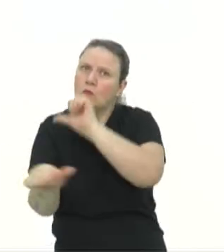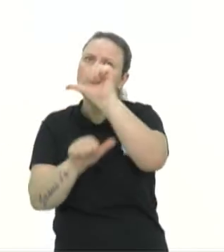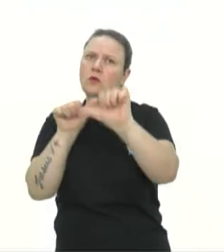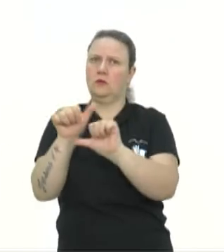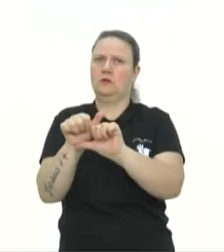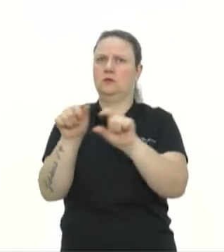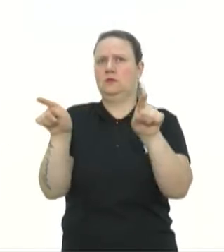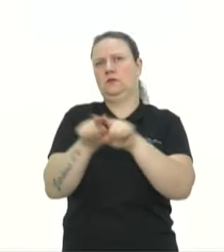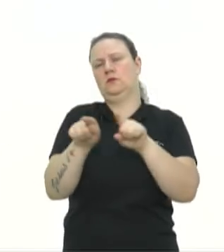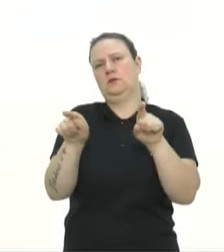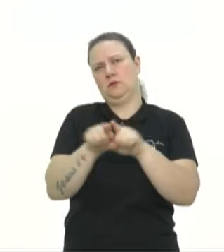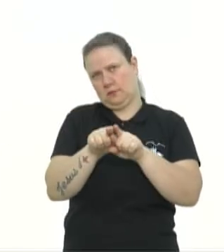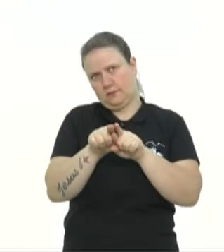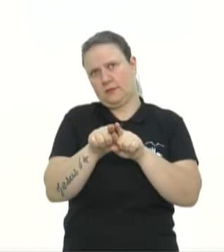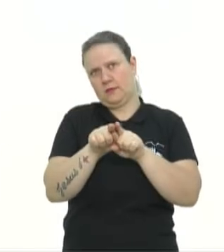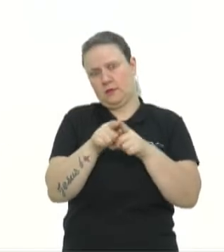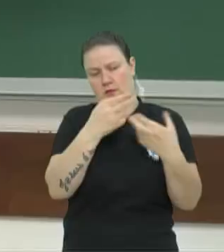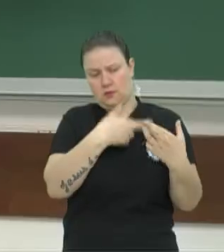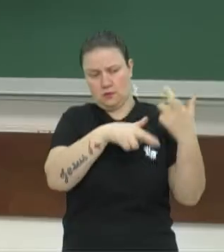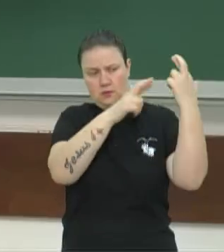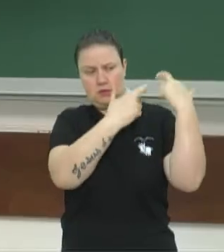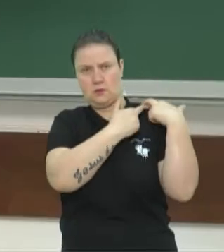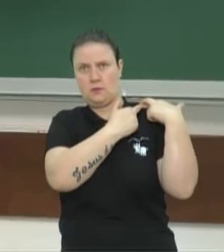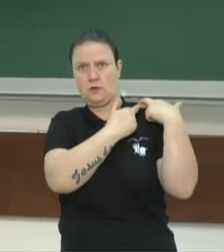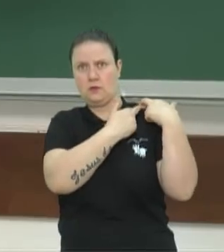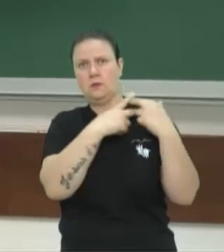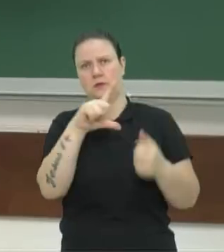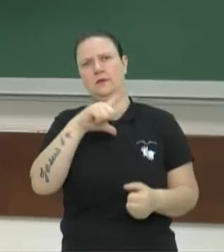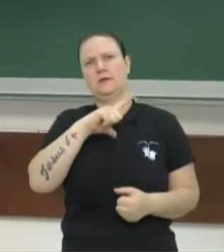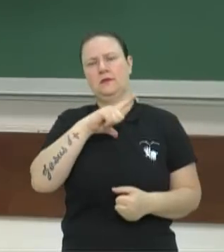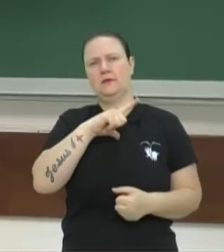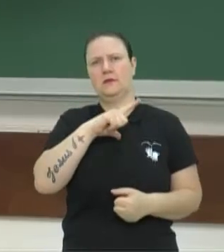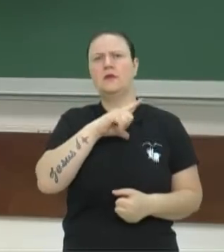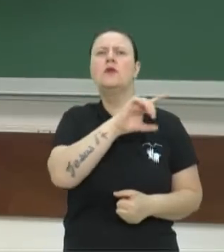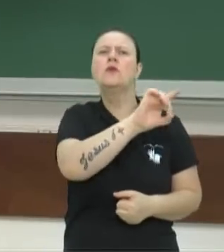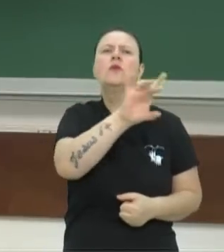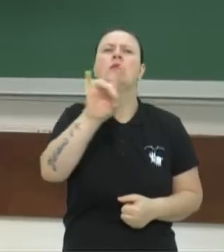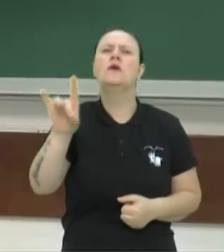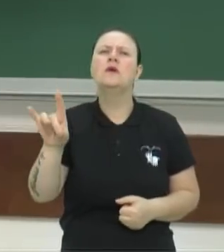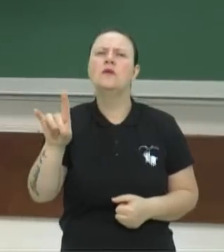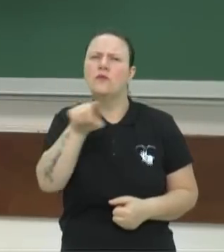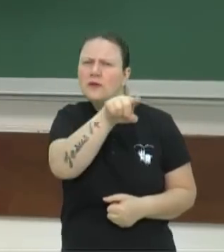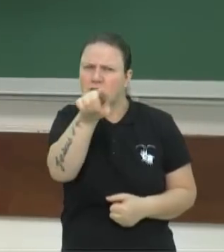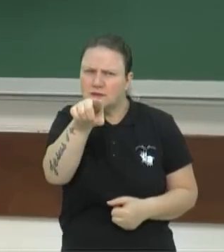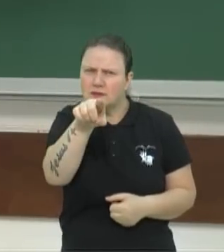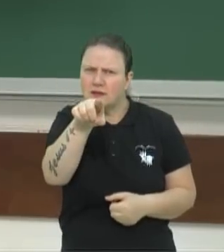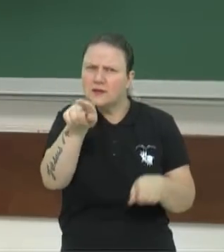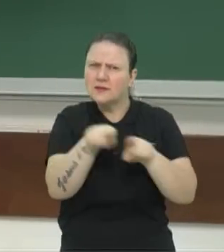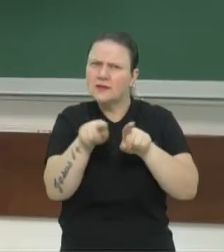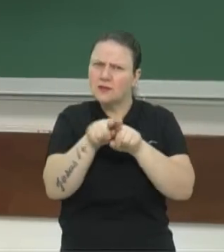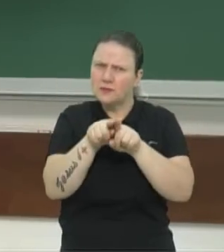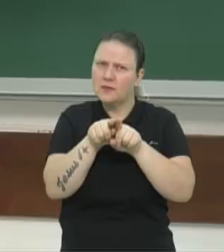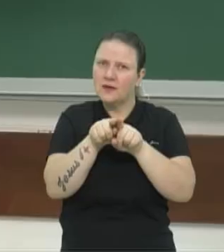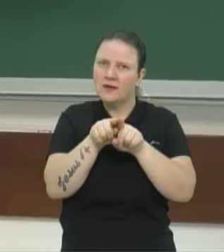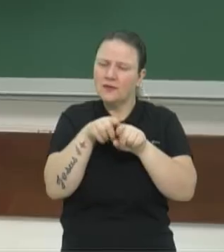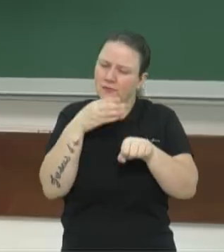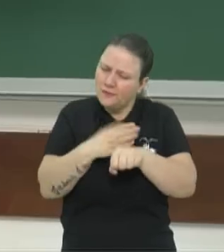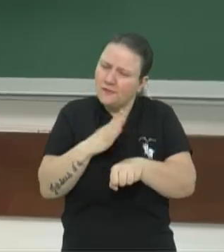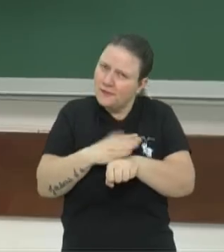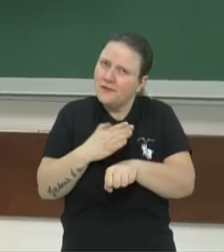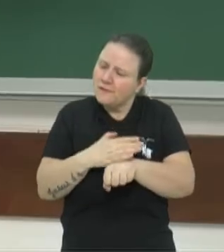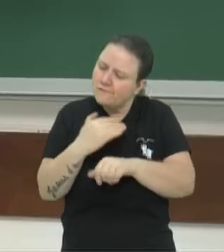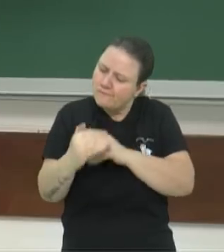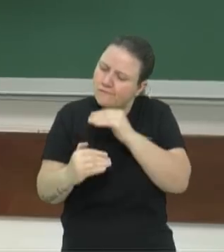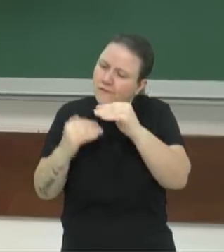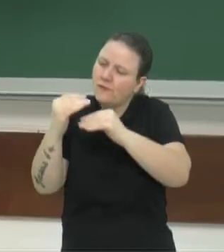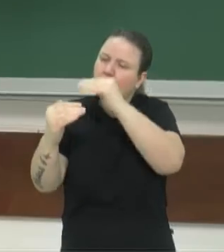pessoa precisa fazer a sua parte. E aí, você está fazendo a sua parte? O que será que você pode fazer? Você pode pesquisar sobre isso e